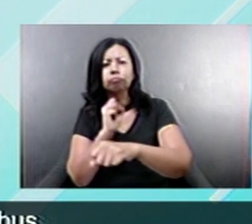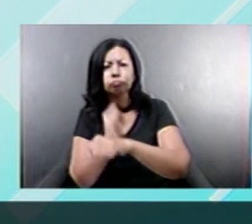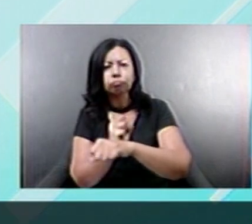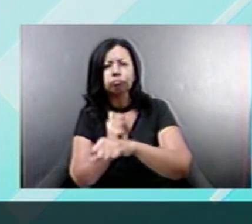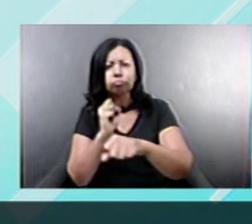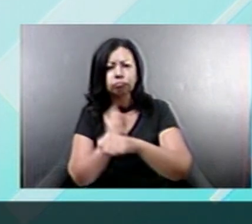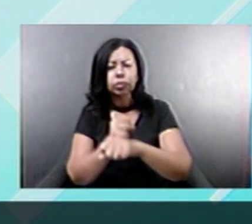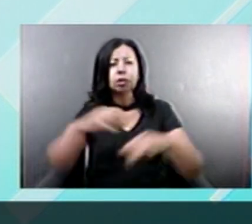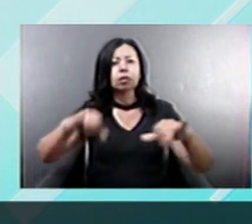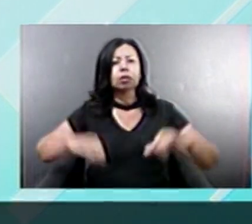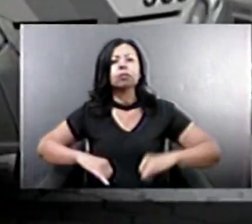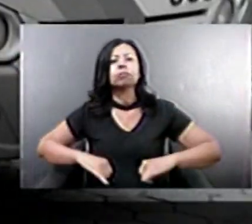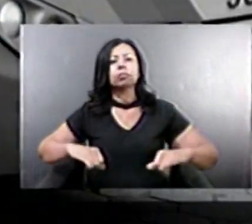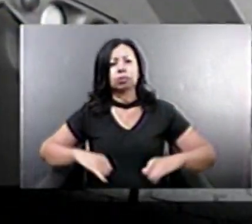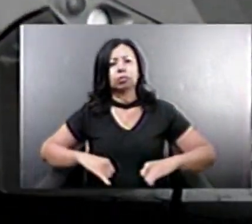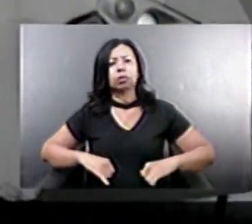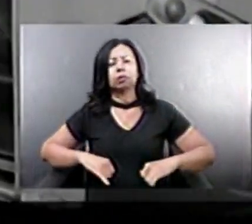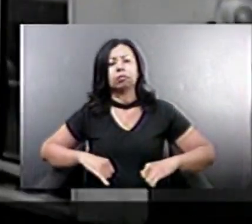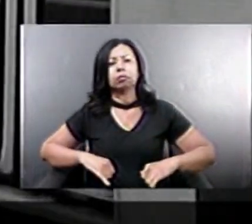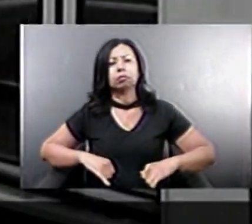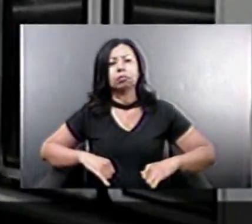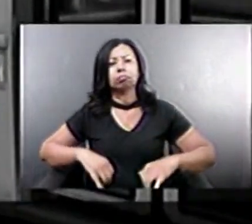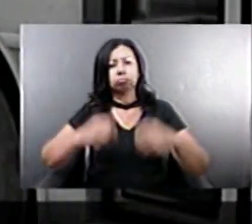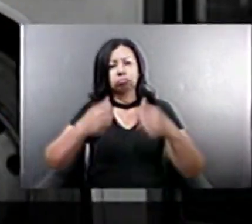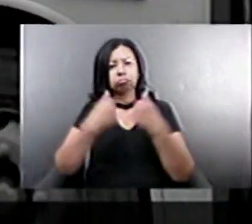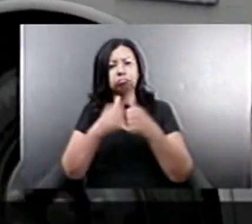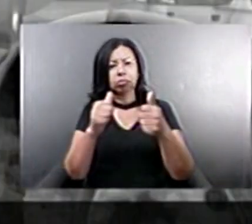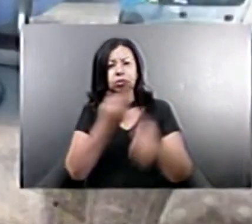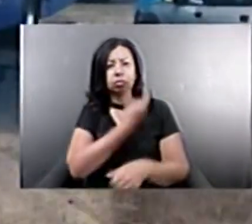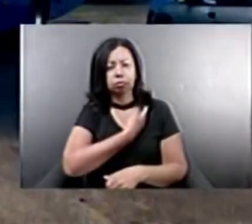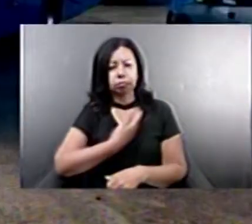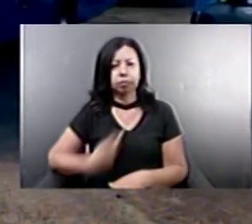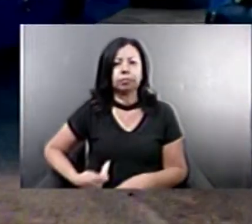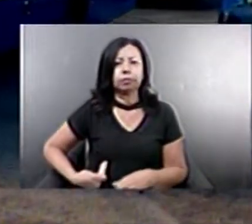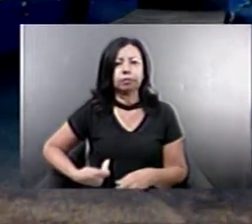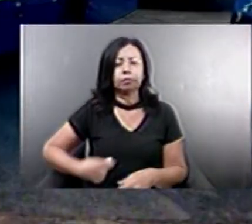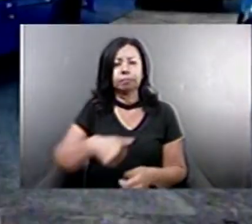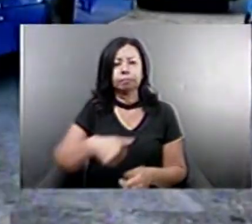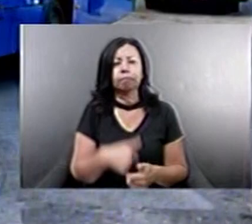ônibus, sofrendo com o descaso do transporte público.